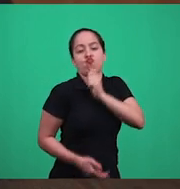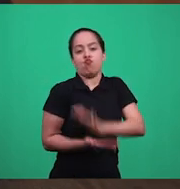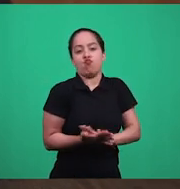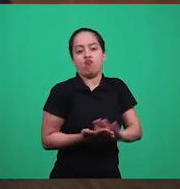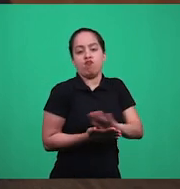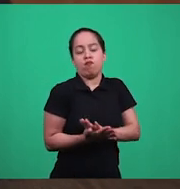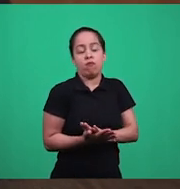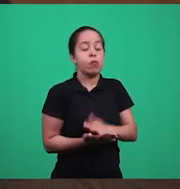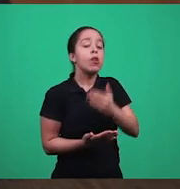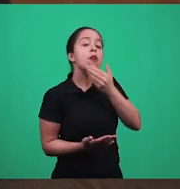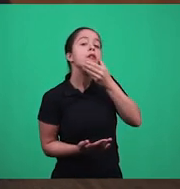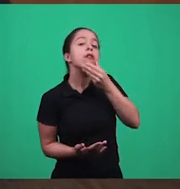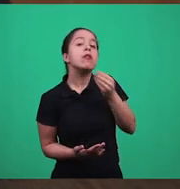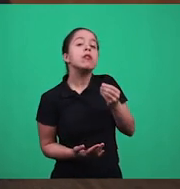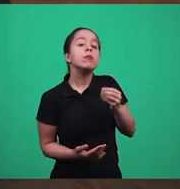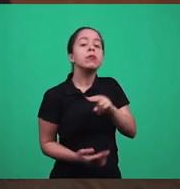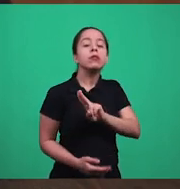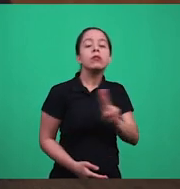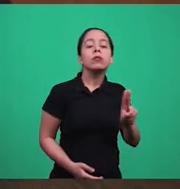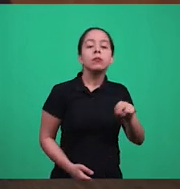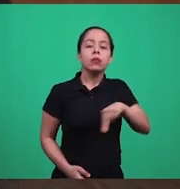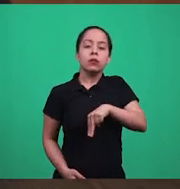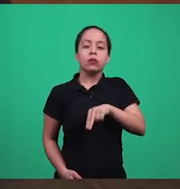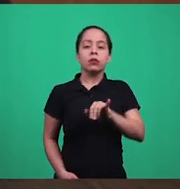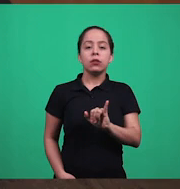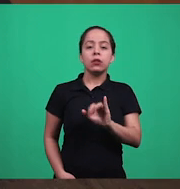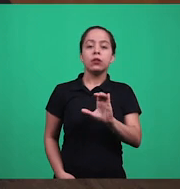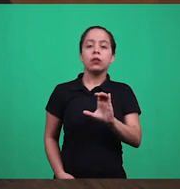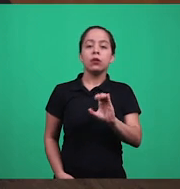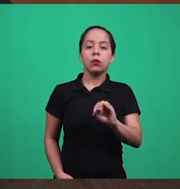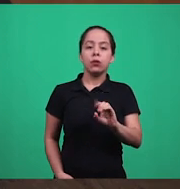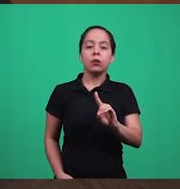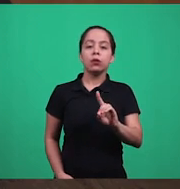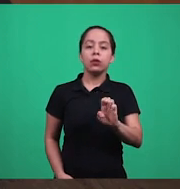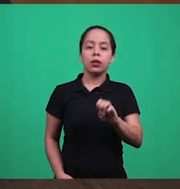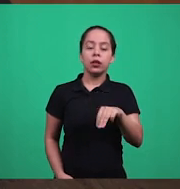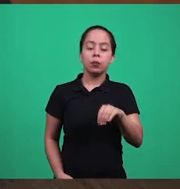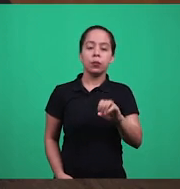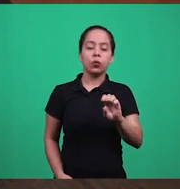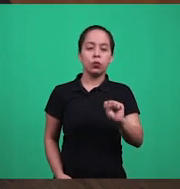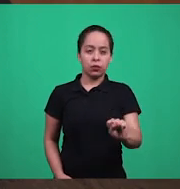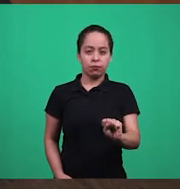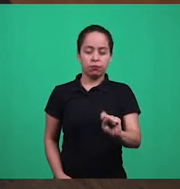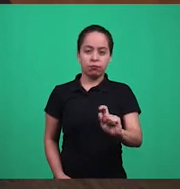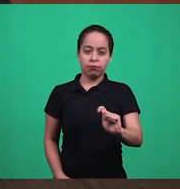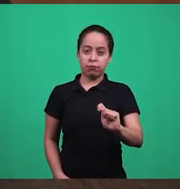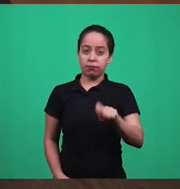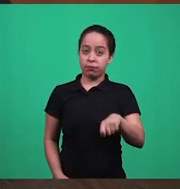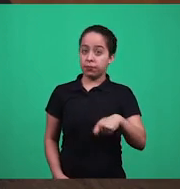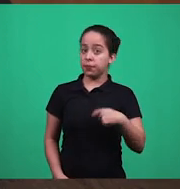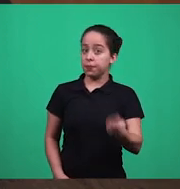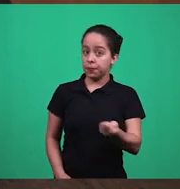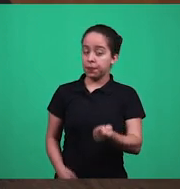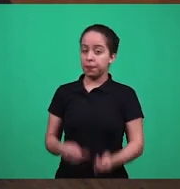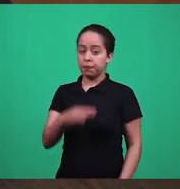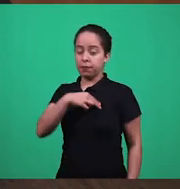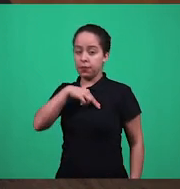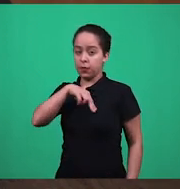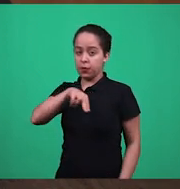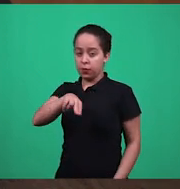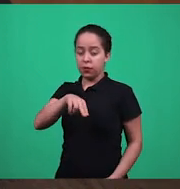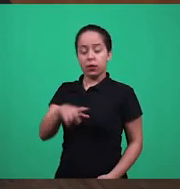Este homem se chamava Nicodemos e a sua história está narrada no